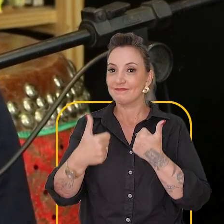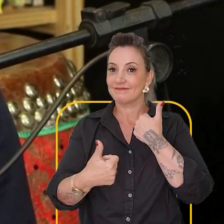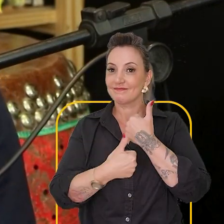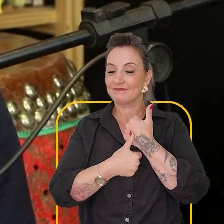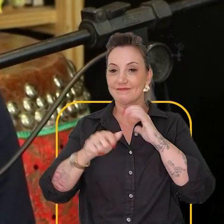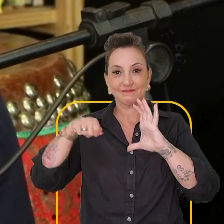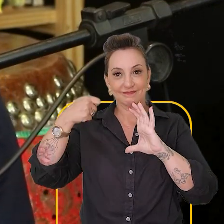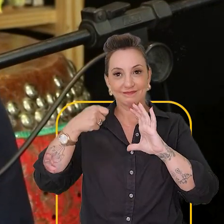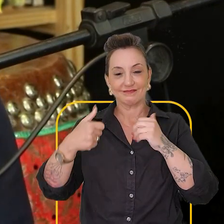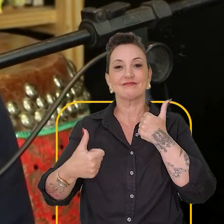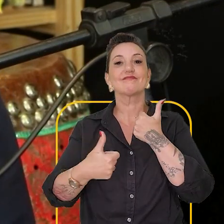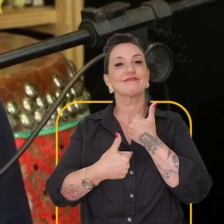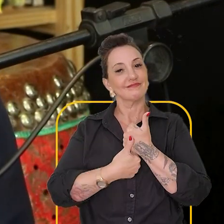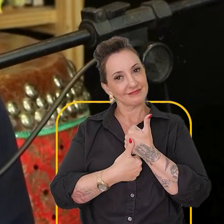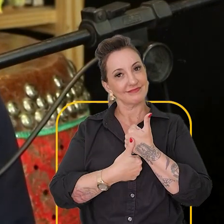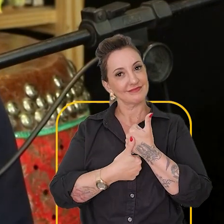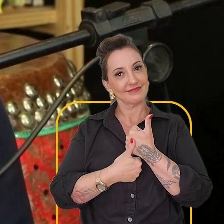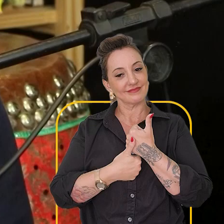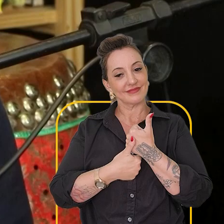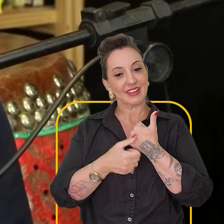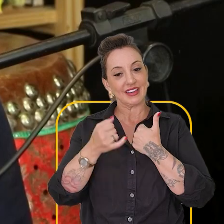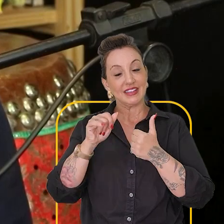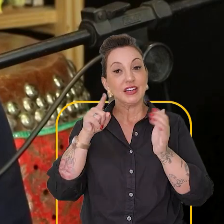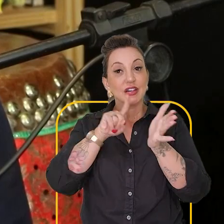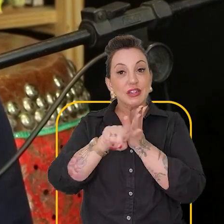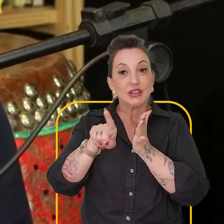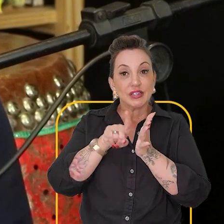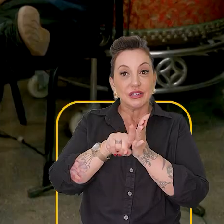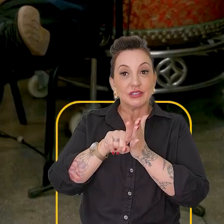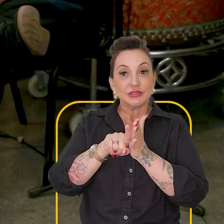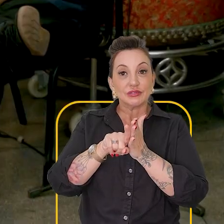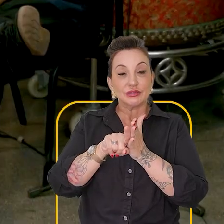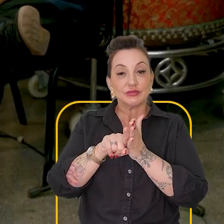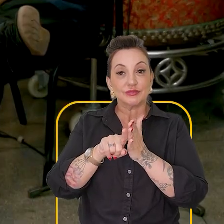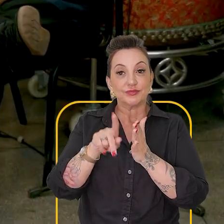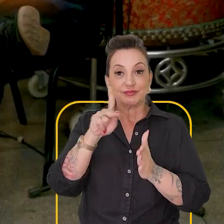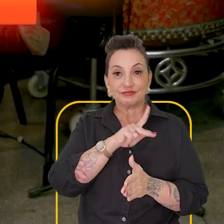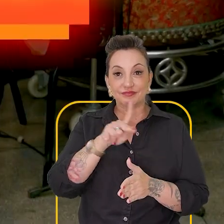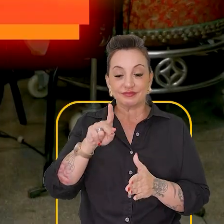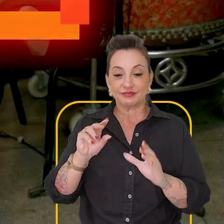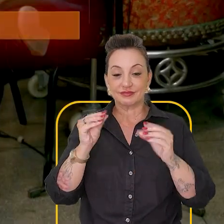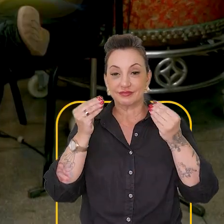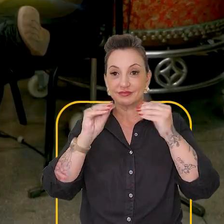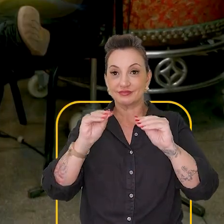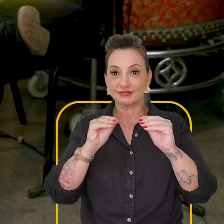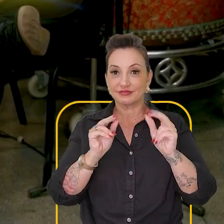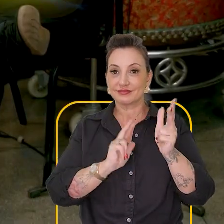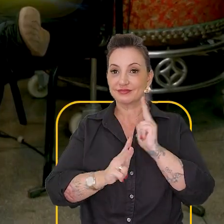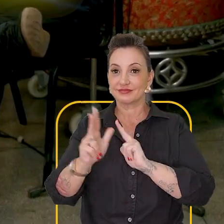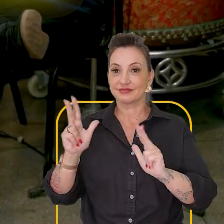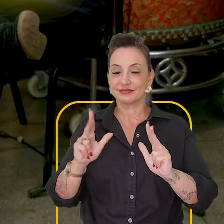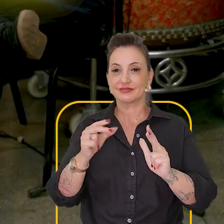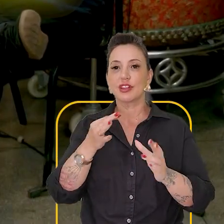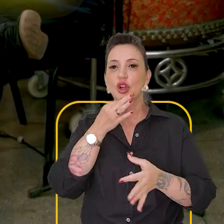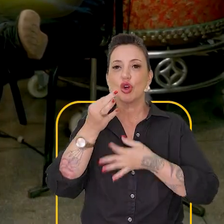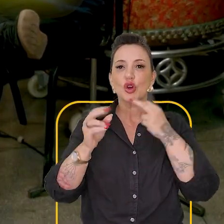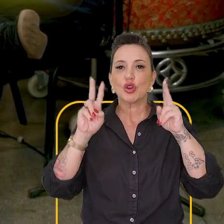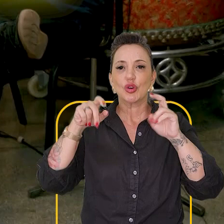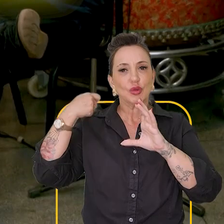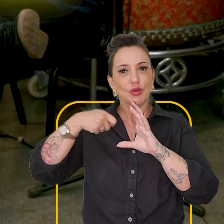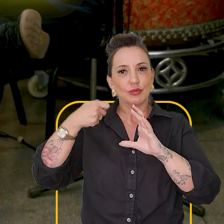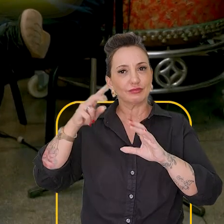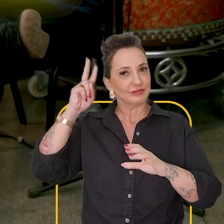obrigado pelo apoio e para você que ainda não curtiu esse vídeo curta o vídeo Se tiver perguntas pro se fudo